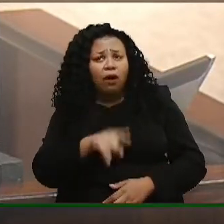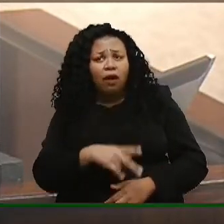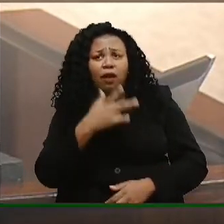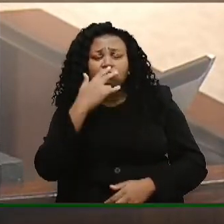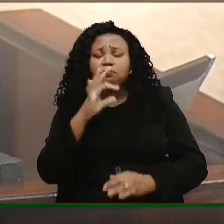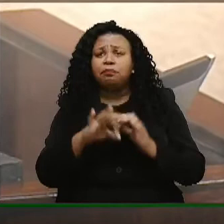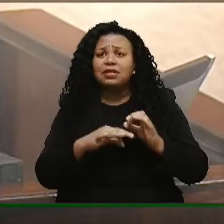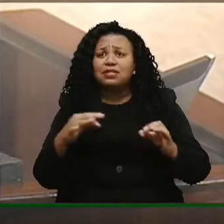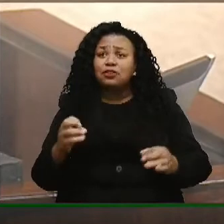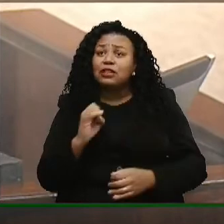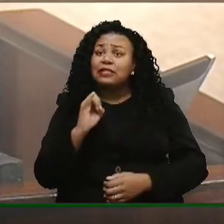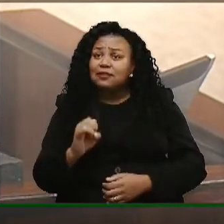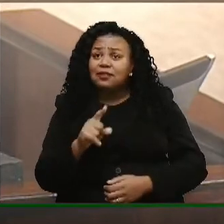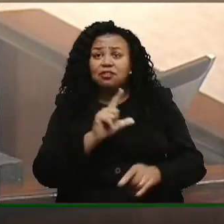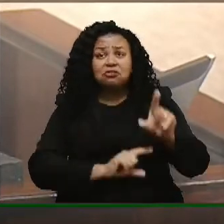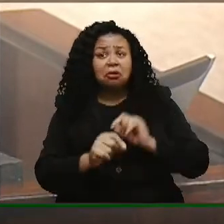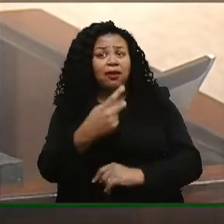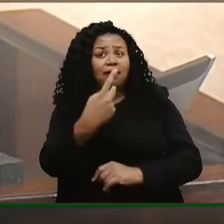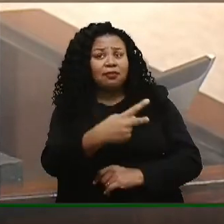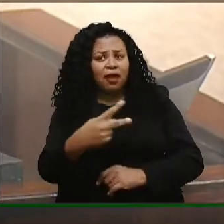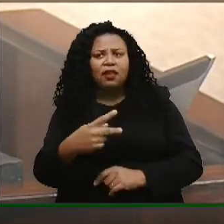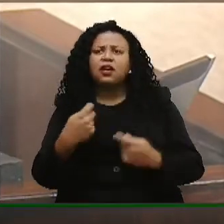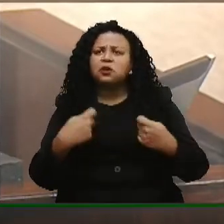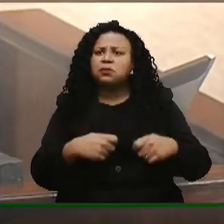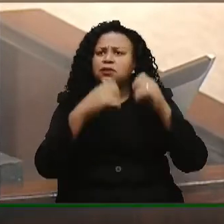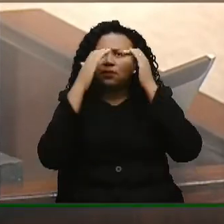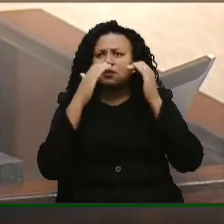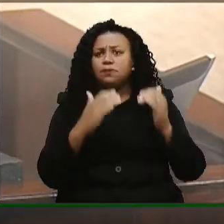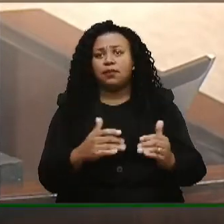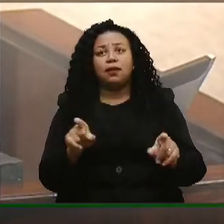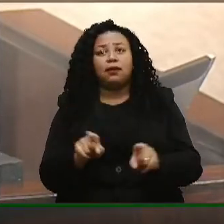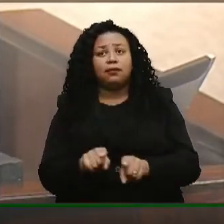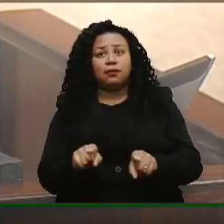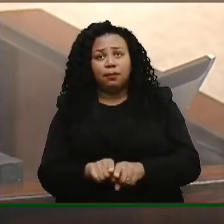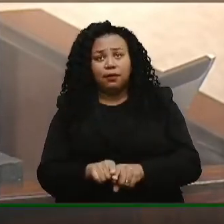dádiva. E se essa for a escolha dela, nós precisamos respeitar também.